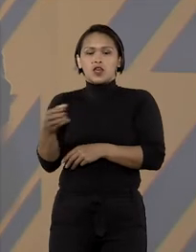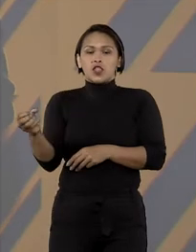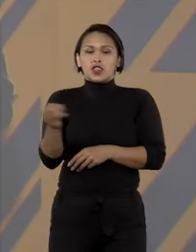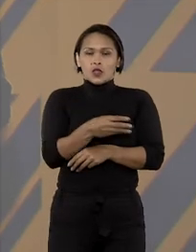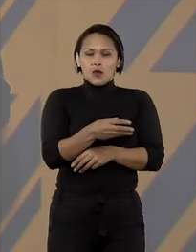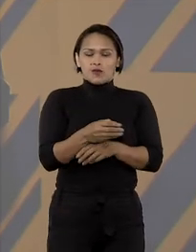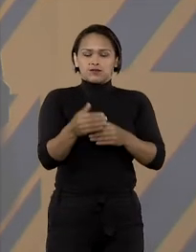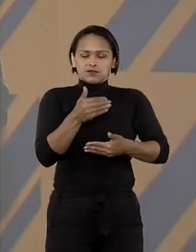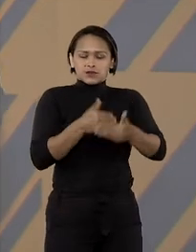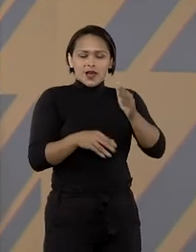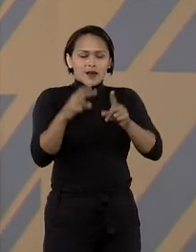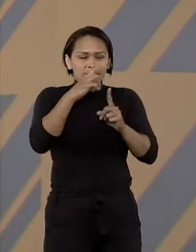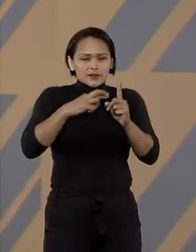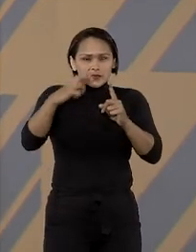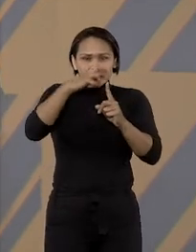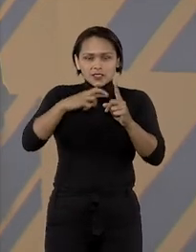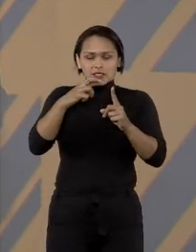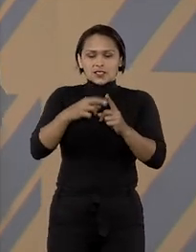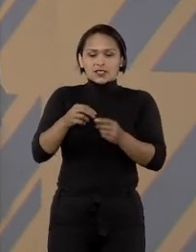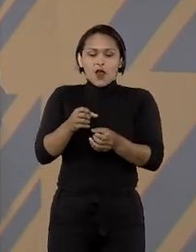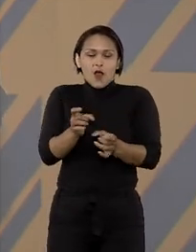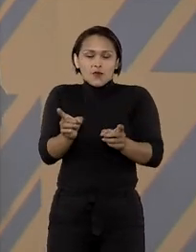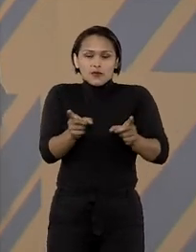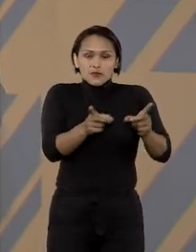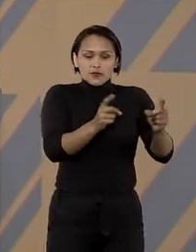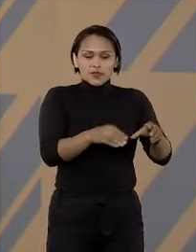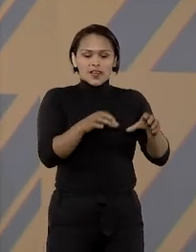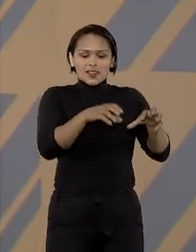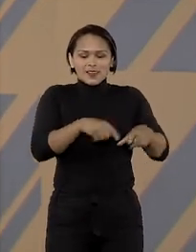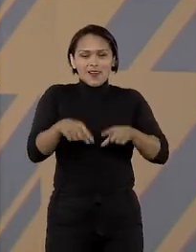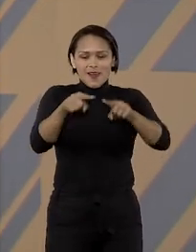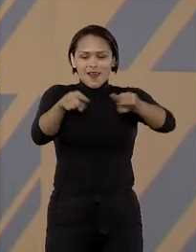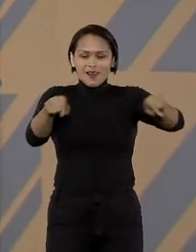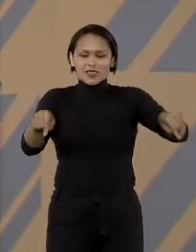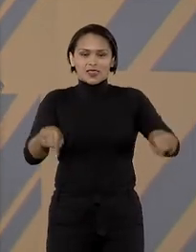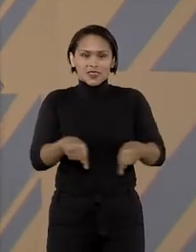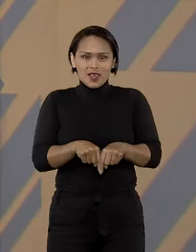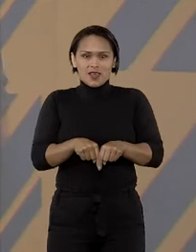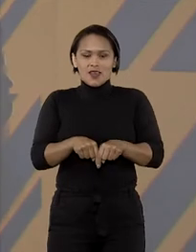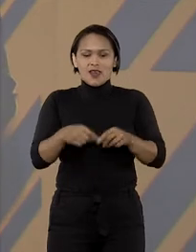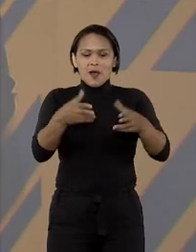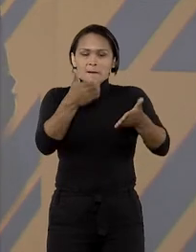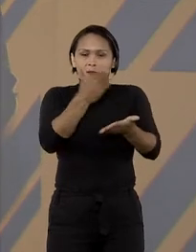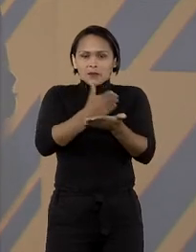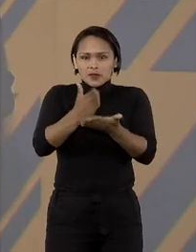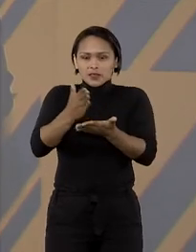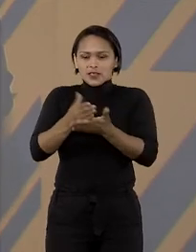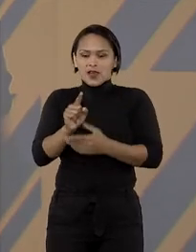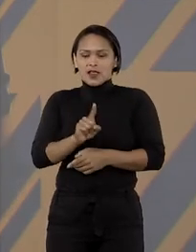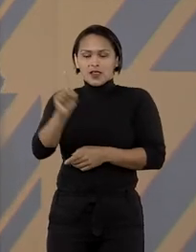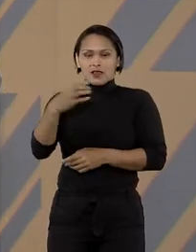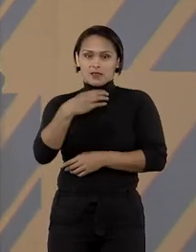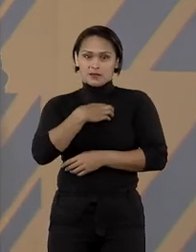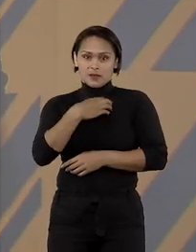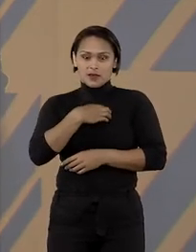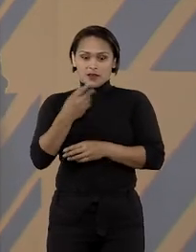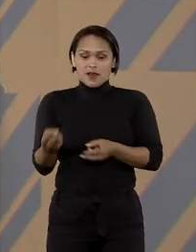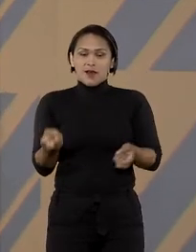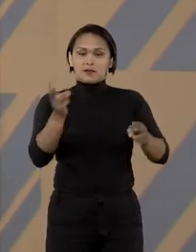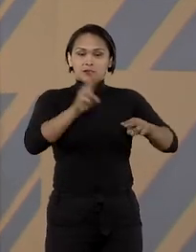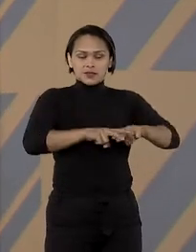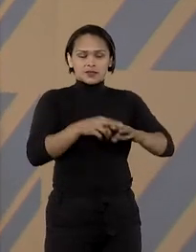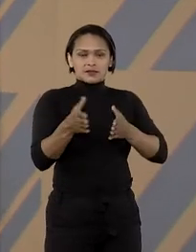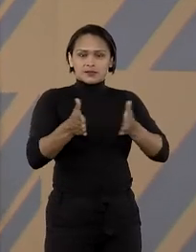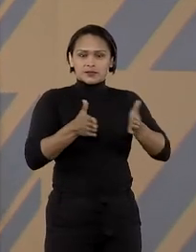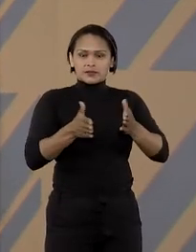Operação Faroeste, que investiga a venda de decisões judiciais relativas a grilagens de terra no oeste da Bahia, determinou a prisão temporária de